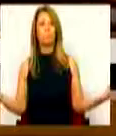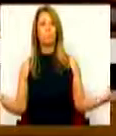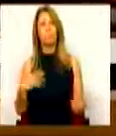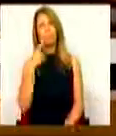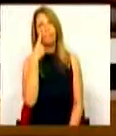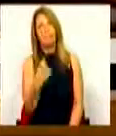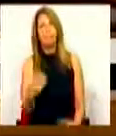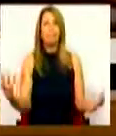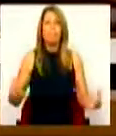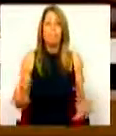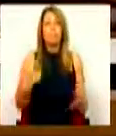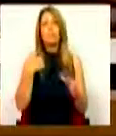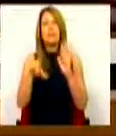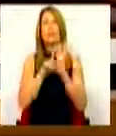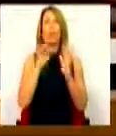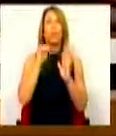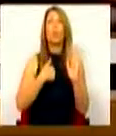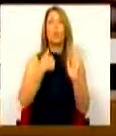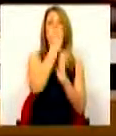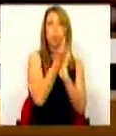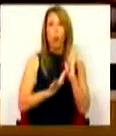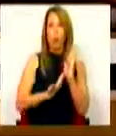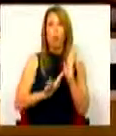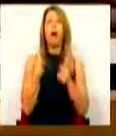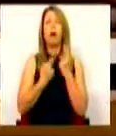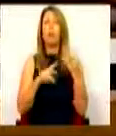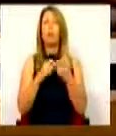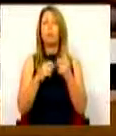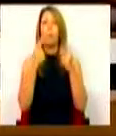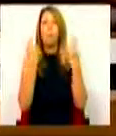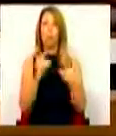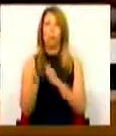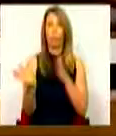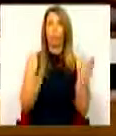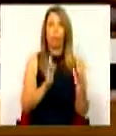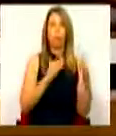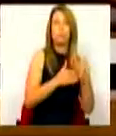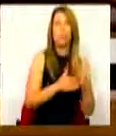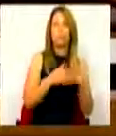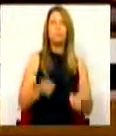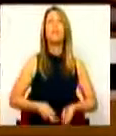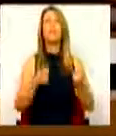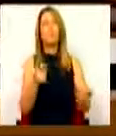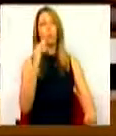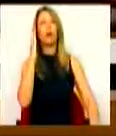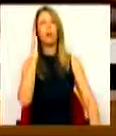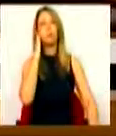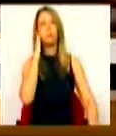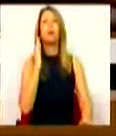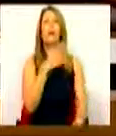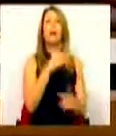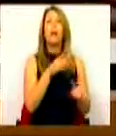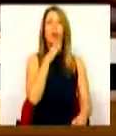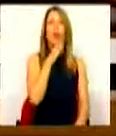quem lê atentamente o diploma, levanta alguns problemas que esbarram, por um lado, com o investimento em curso, a Ferrovia 2020, e por outro, com o